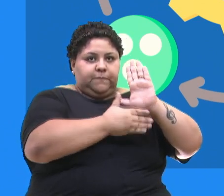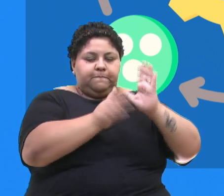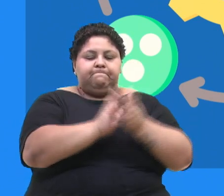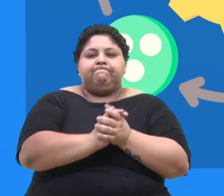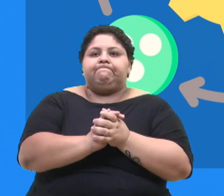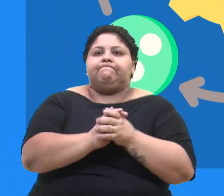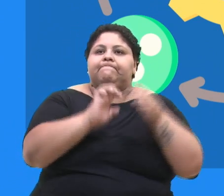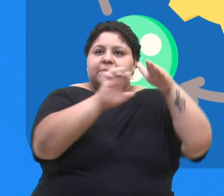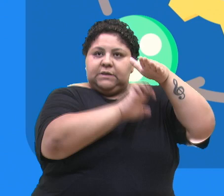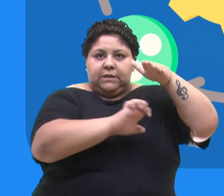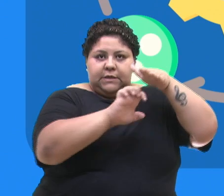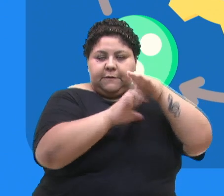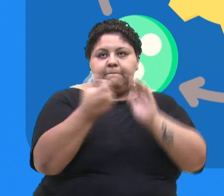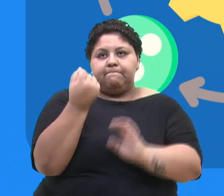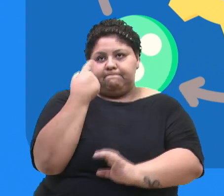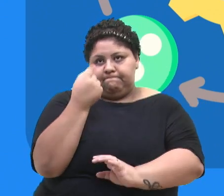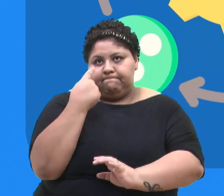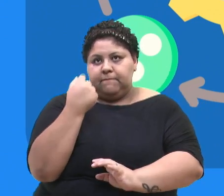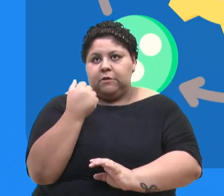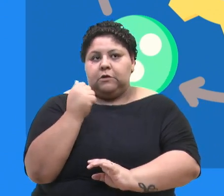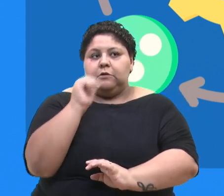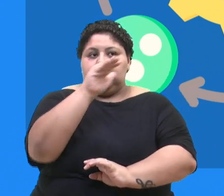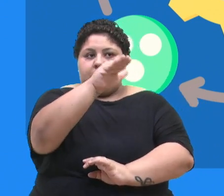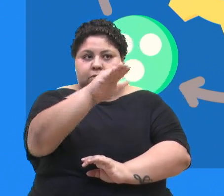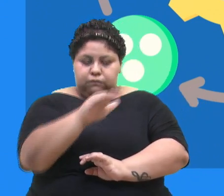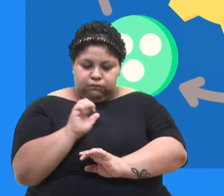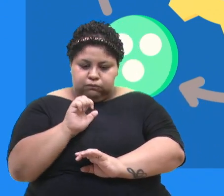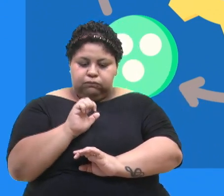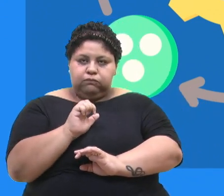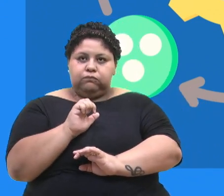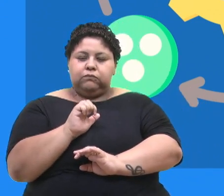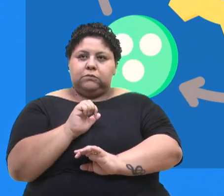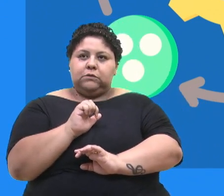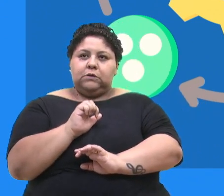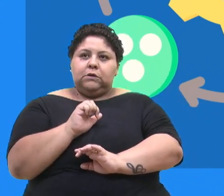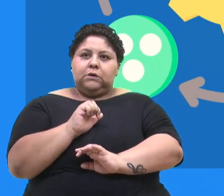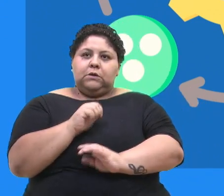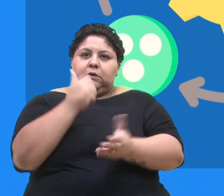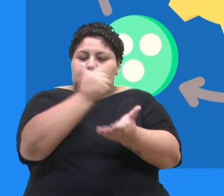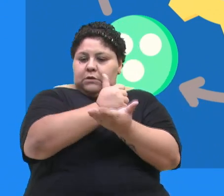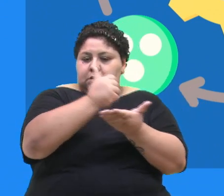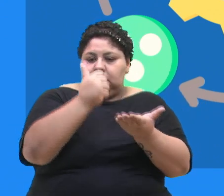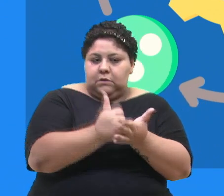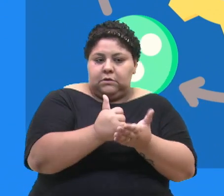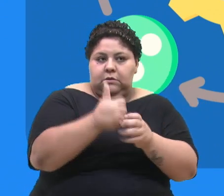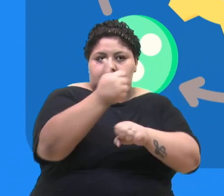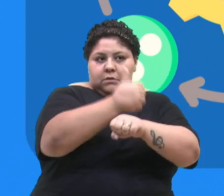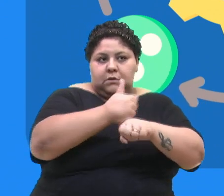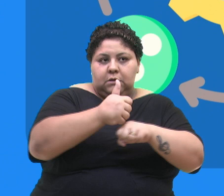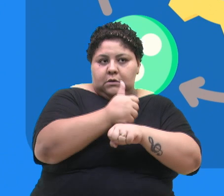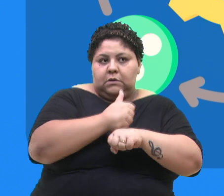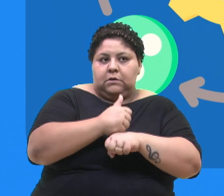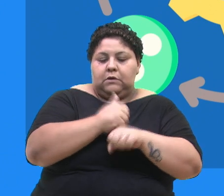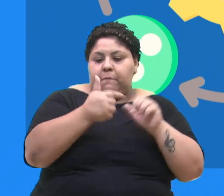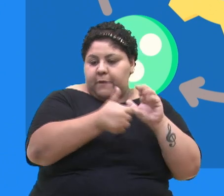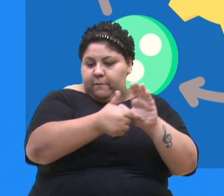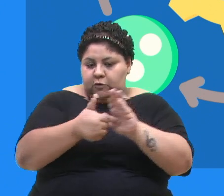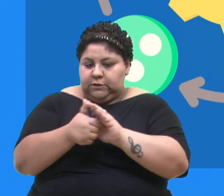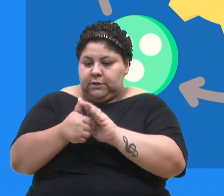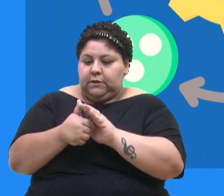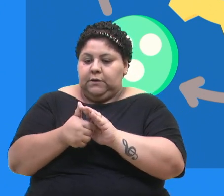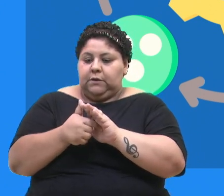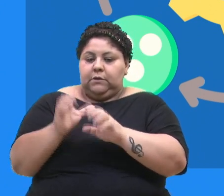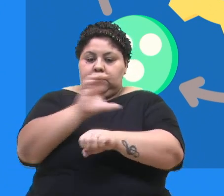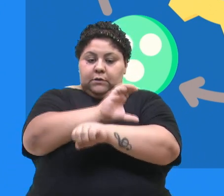empresas interessadas vão buscar, né, contratar profissionais que são habilitados para promover essa capacitação,